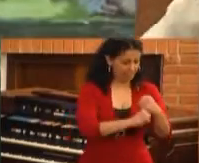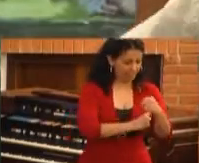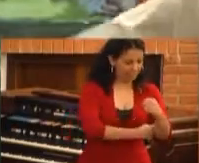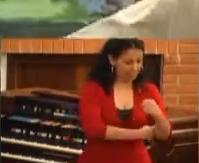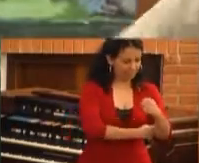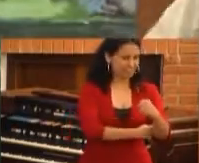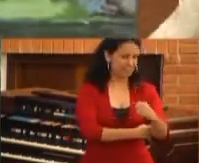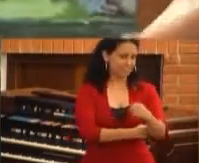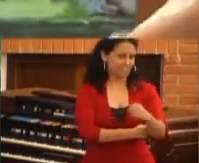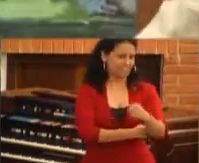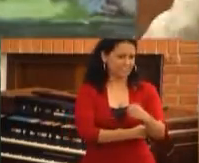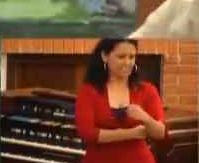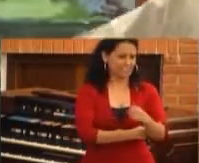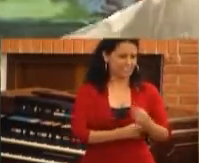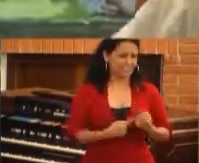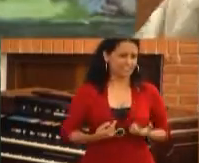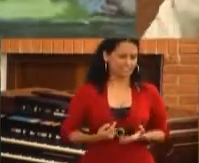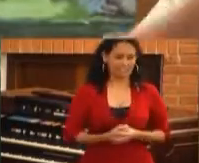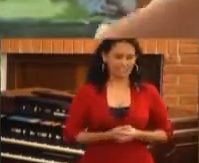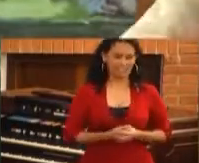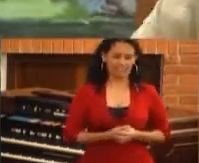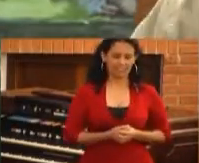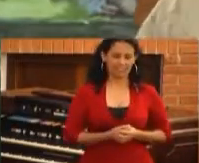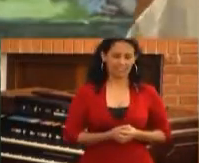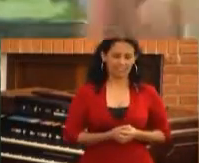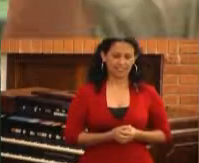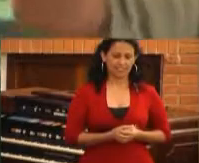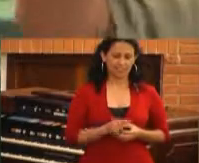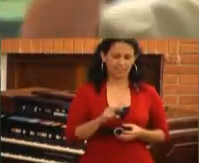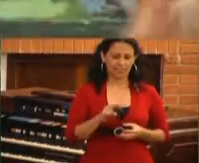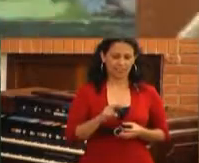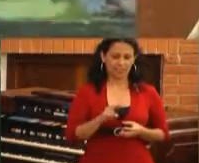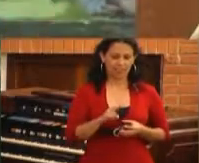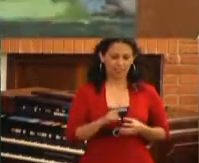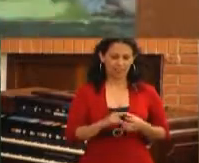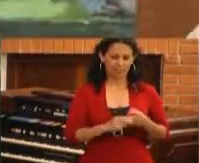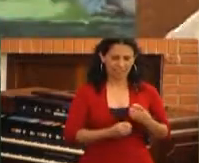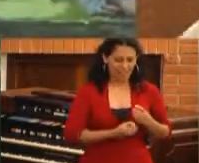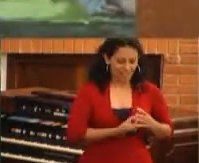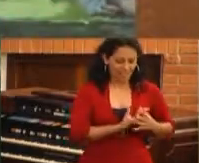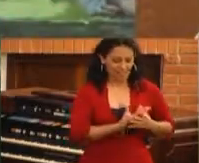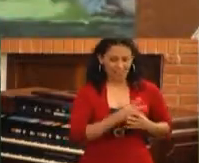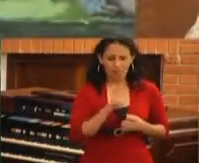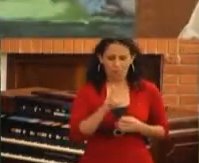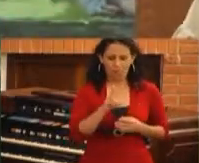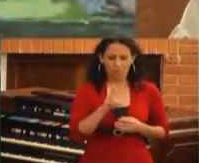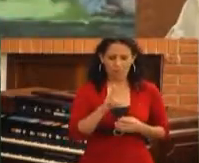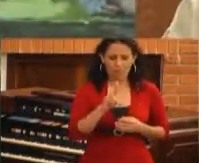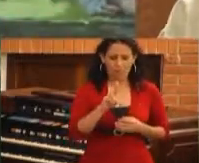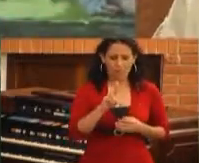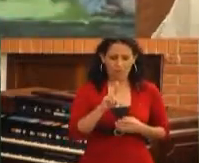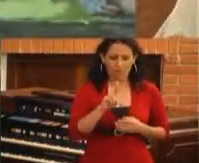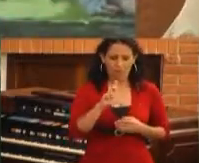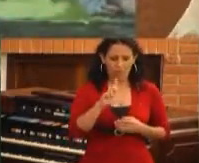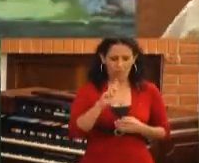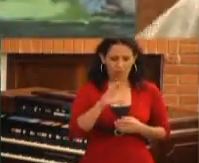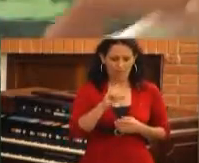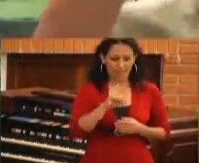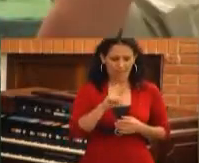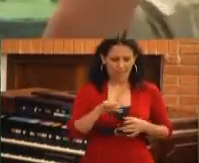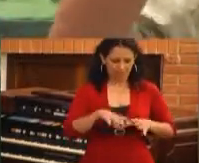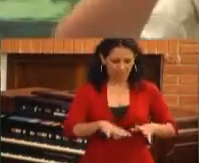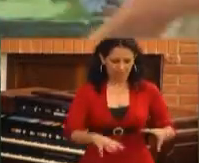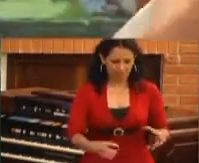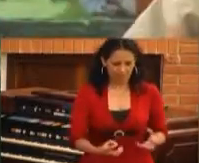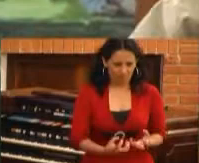daquele eruptiva, daquele vulcão que está dentro da nossa natureza humana,